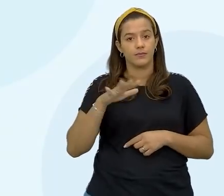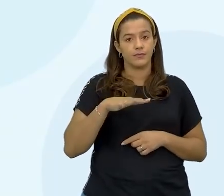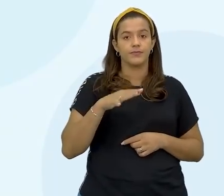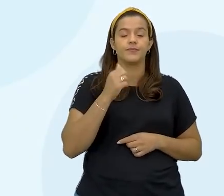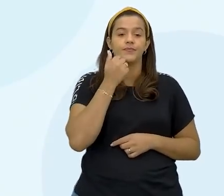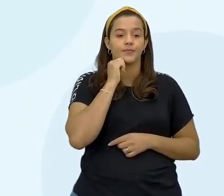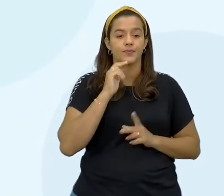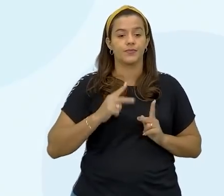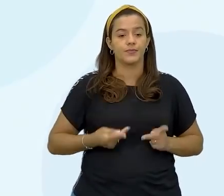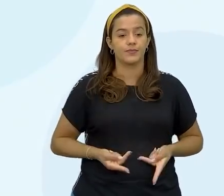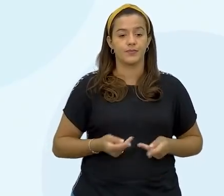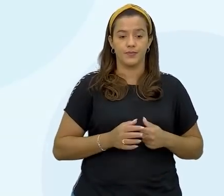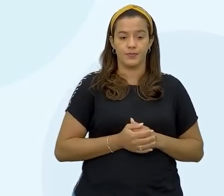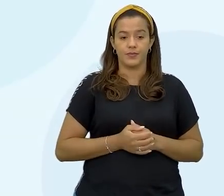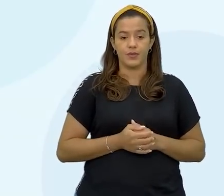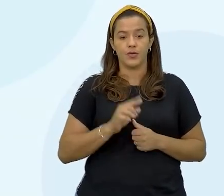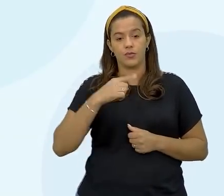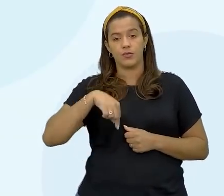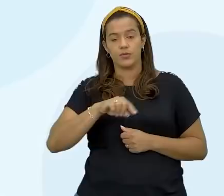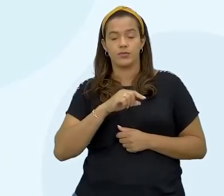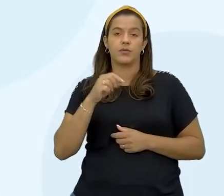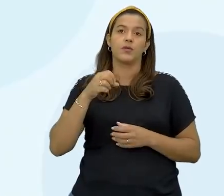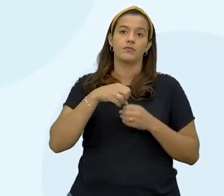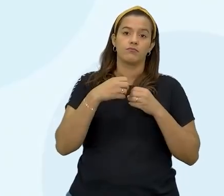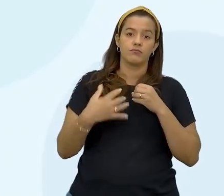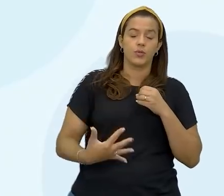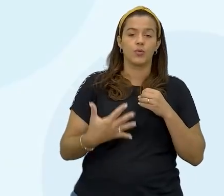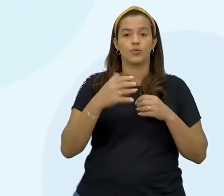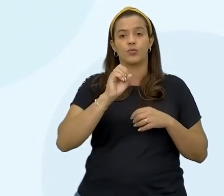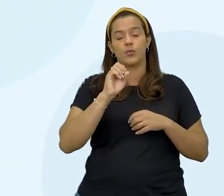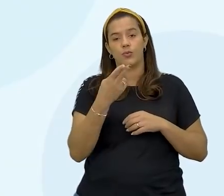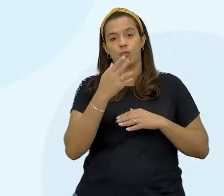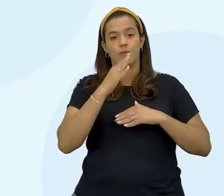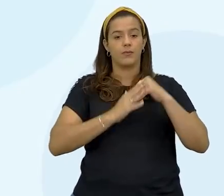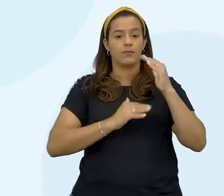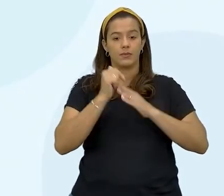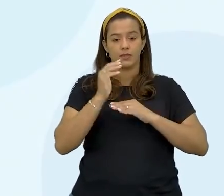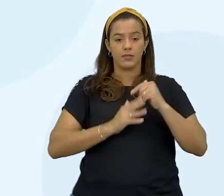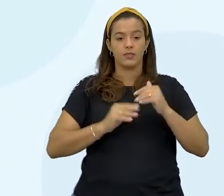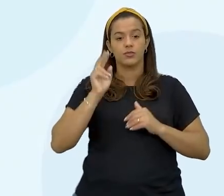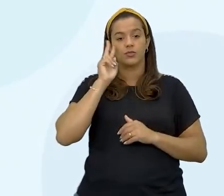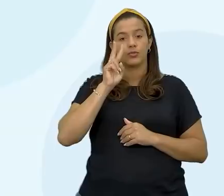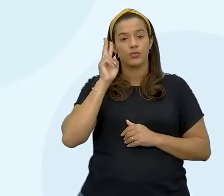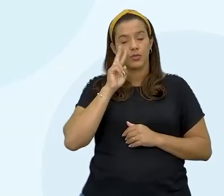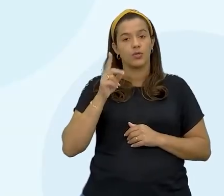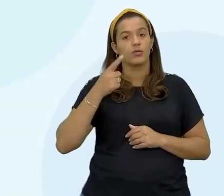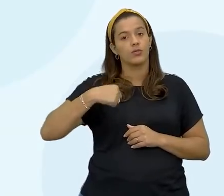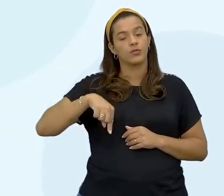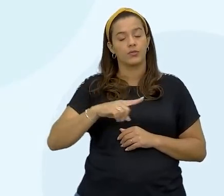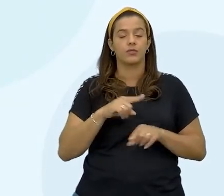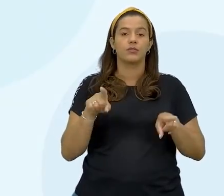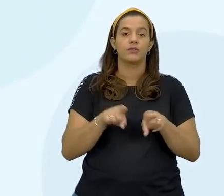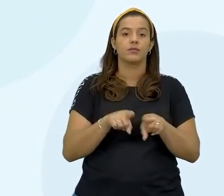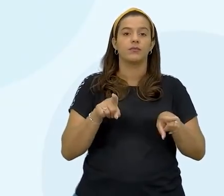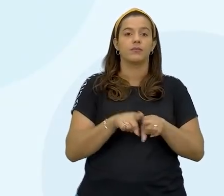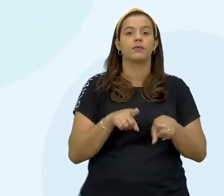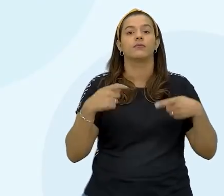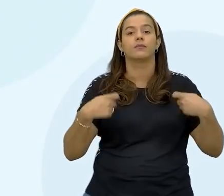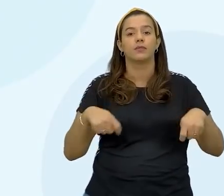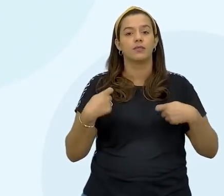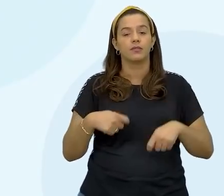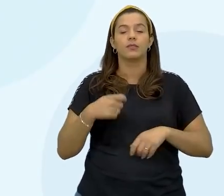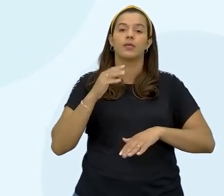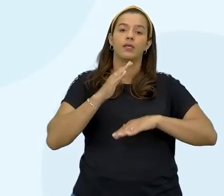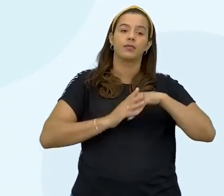gente trabalha um conteúdo, um objeto de conhecimento, uma habilidade em história, a gente também precisa dessa